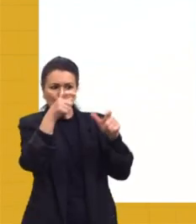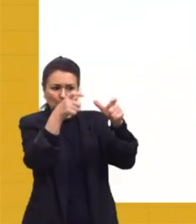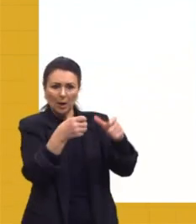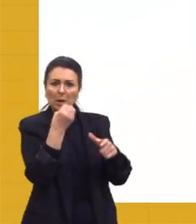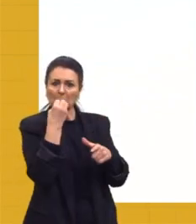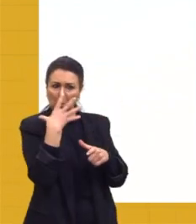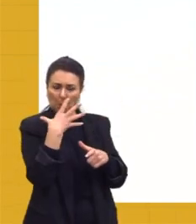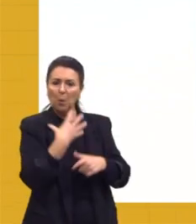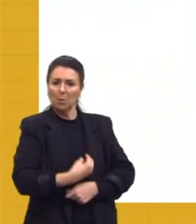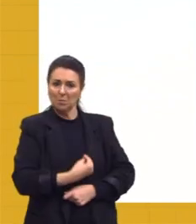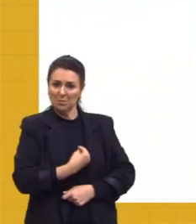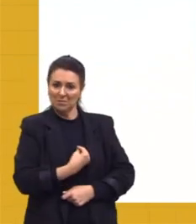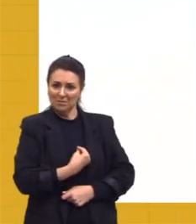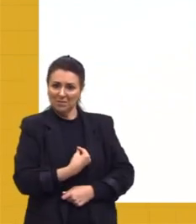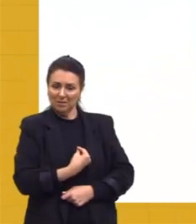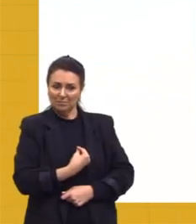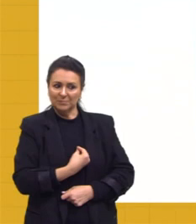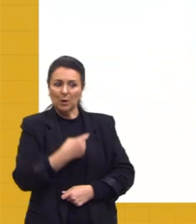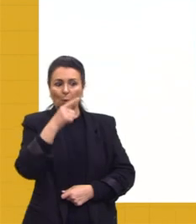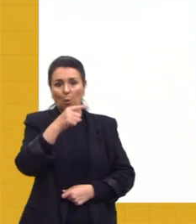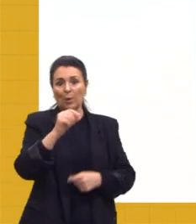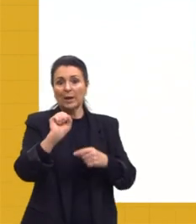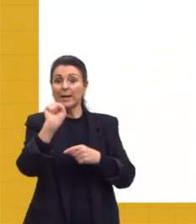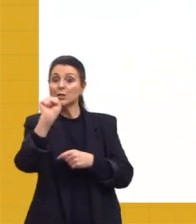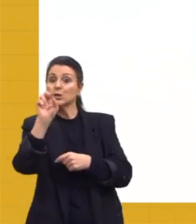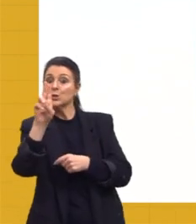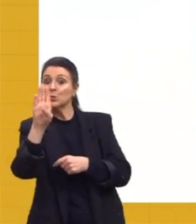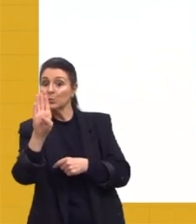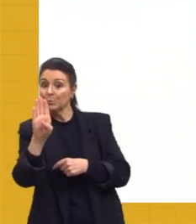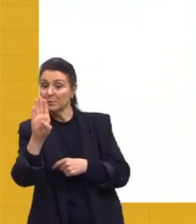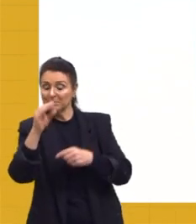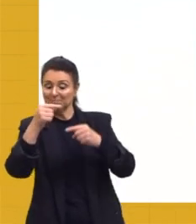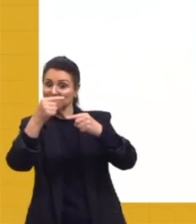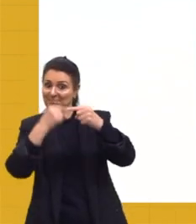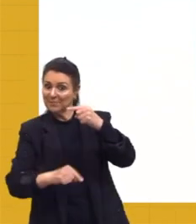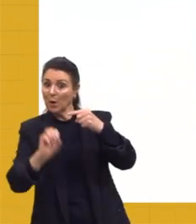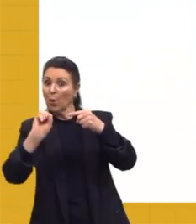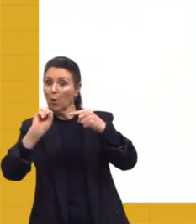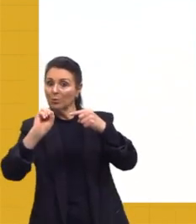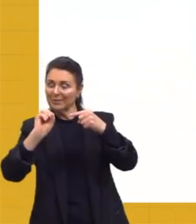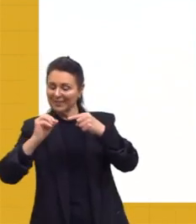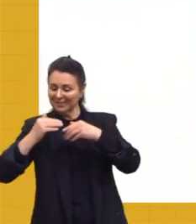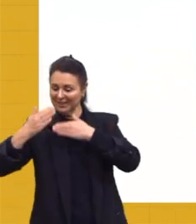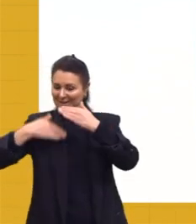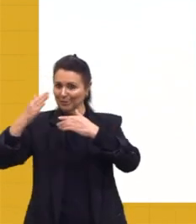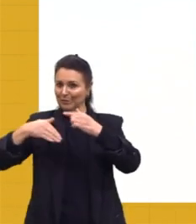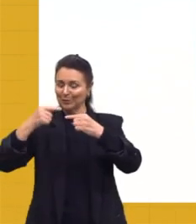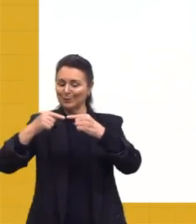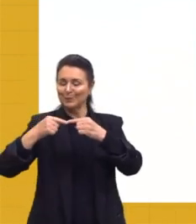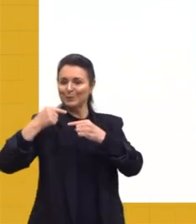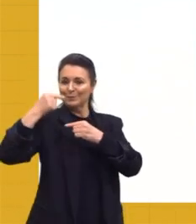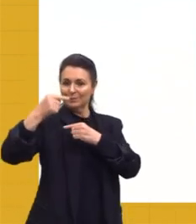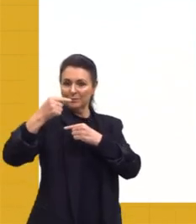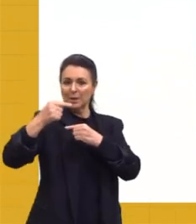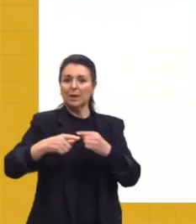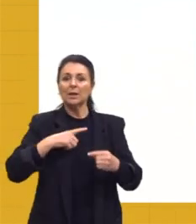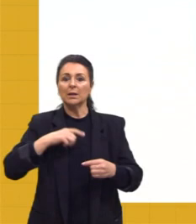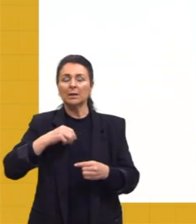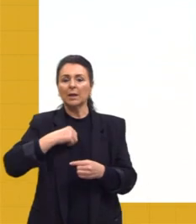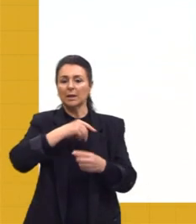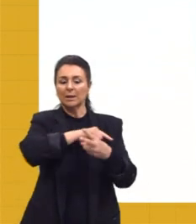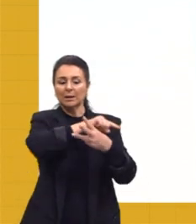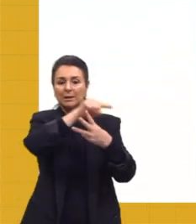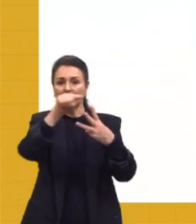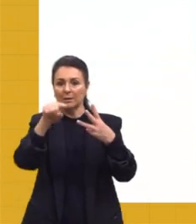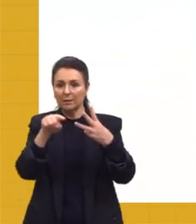morar ou não e vai colocar esse local de subir ou desenvolvido tá E aí ele se baseia em três grandes eixos né